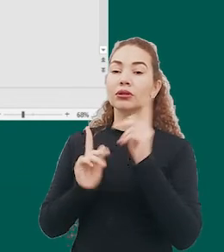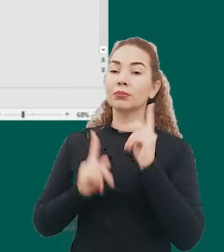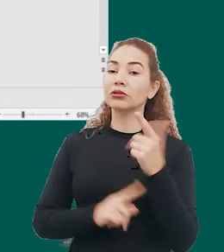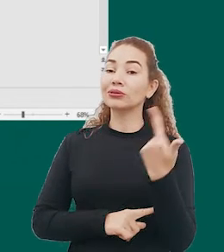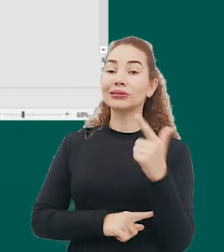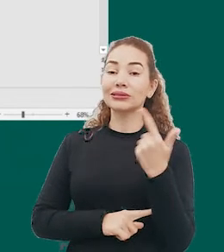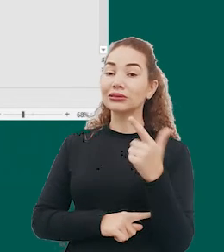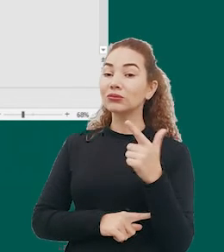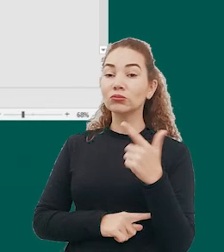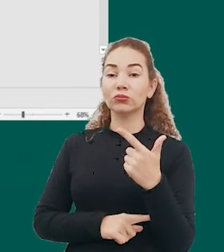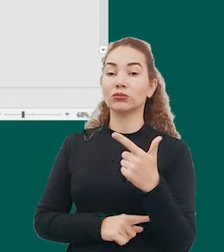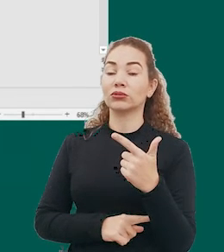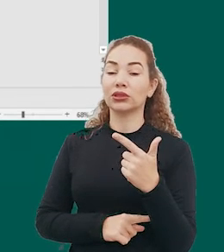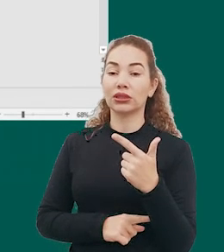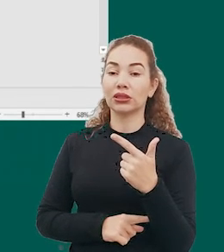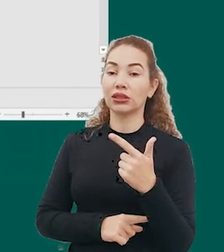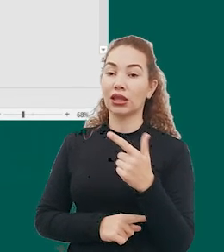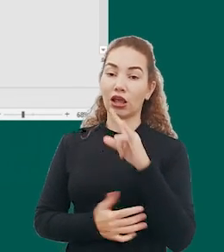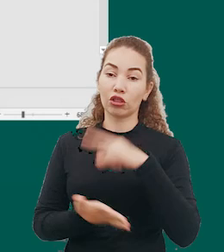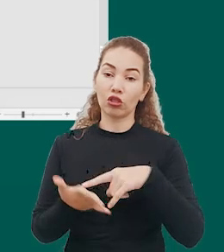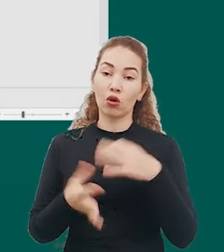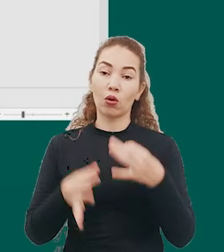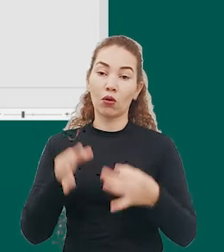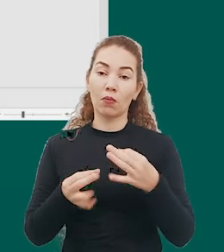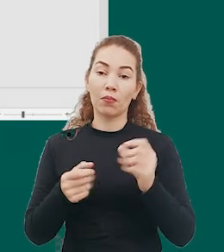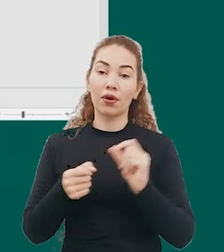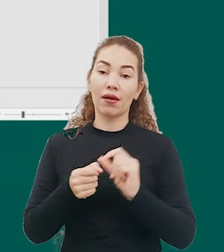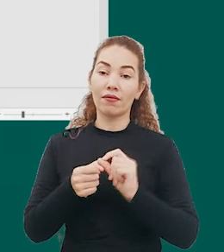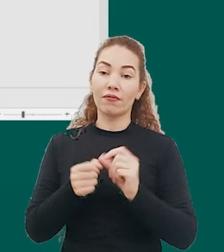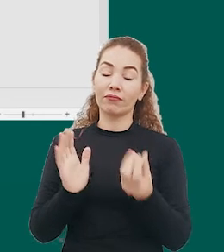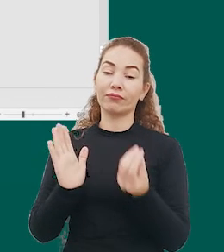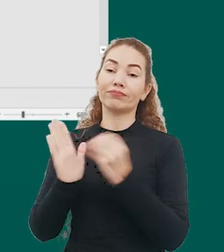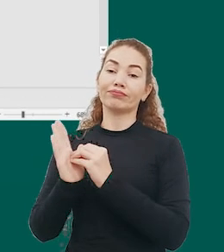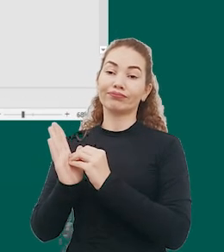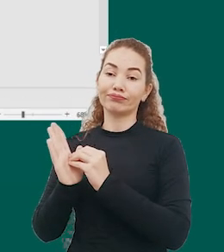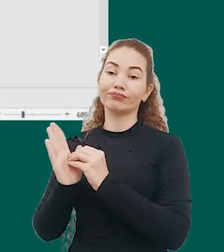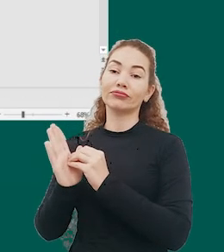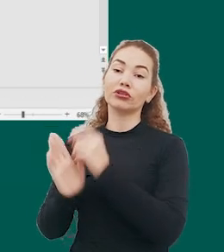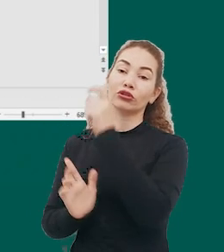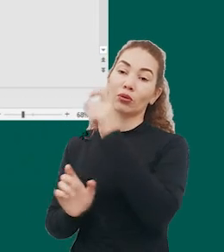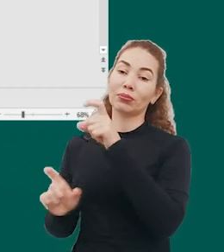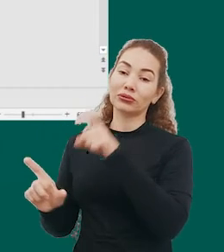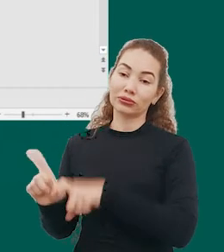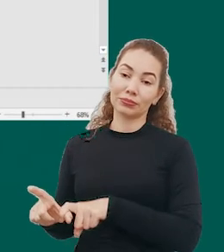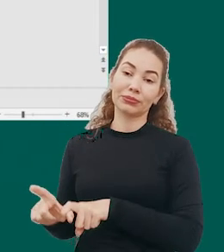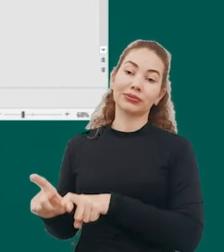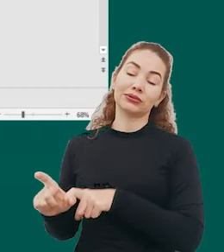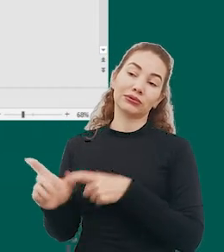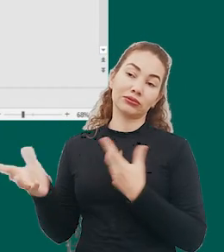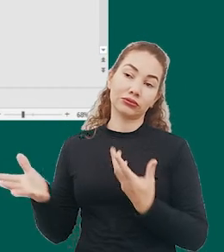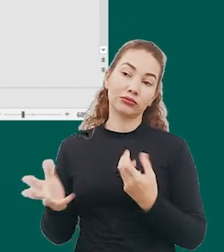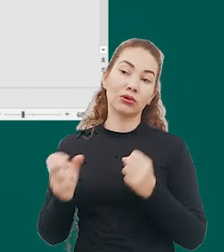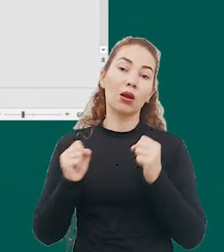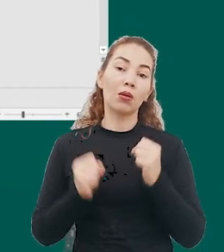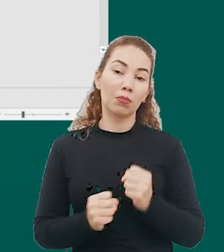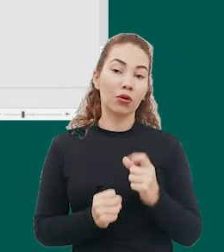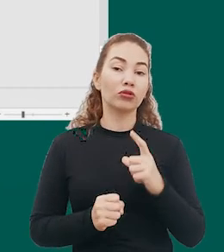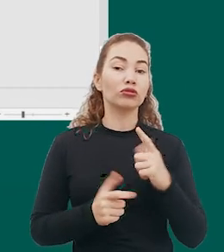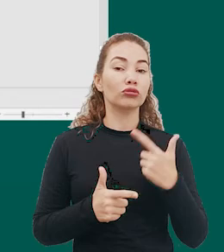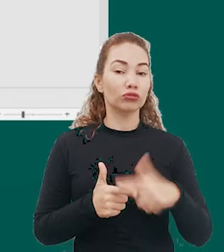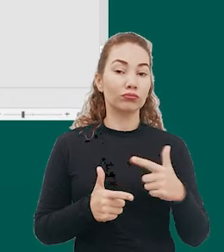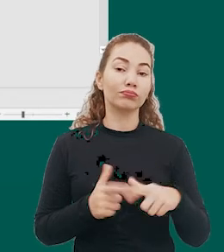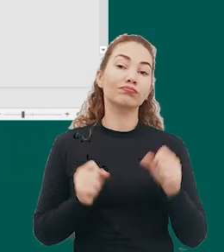não tem a guarda judicial e ele coloca lá como dependente. Pode vir a dar